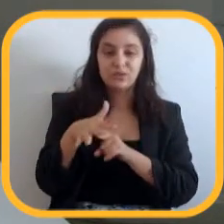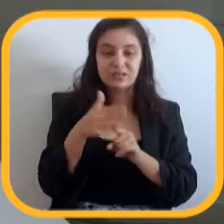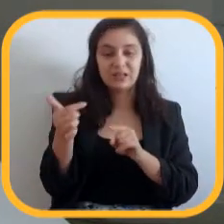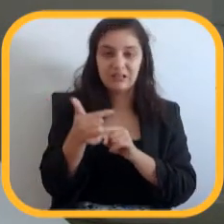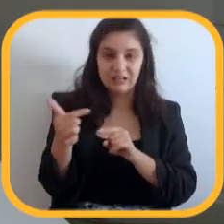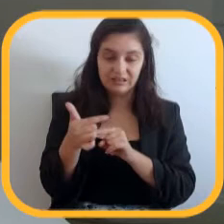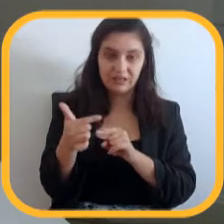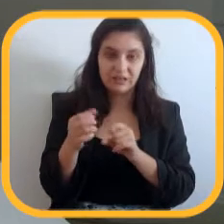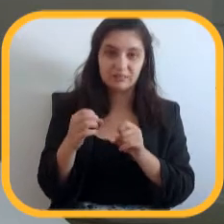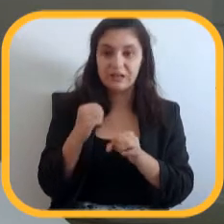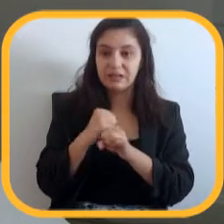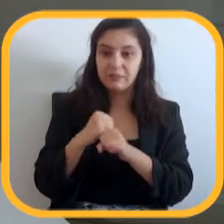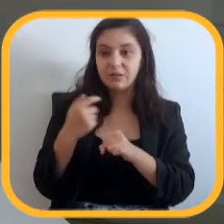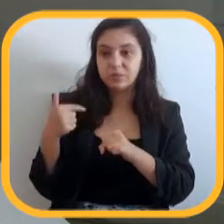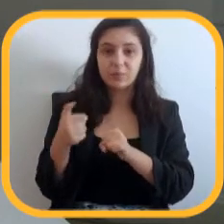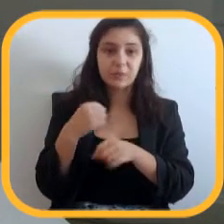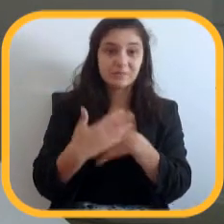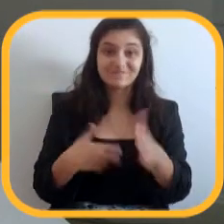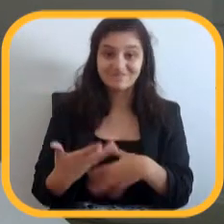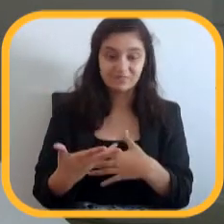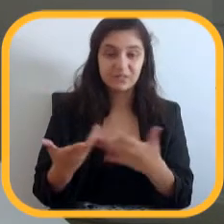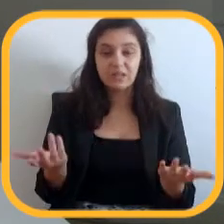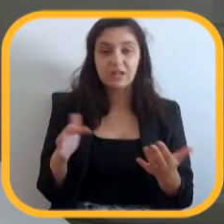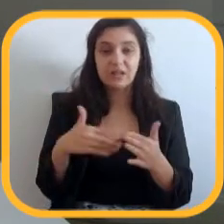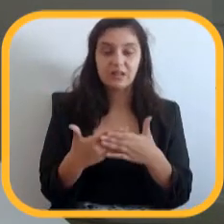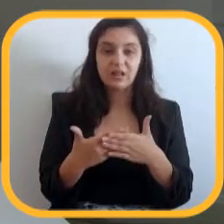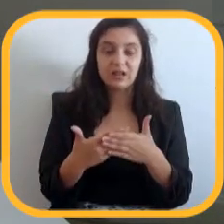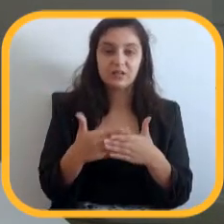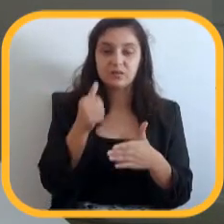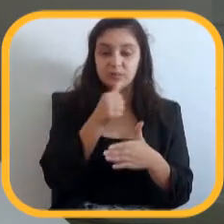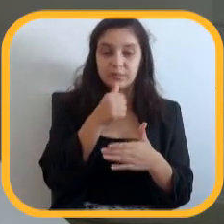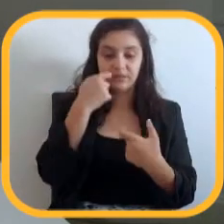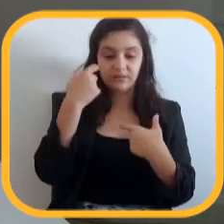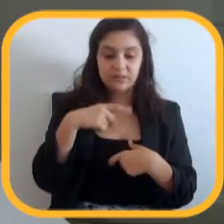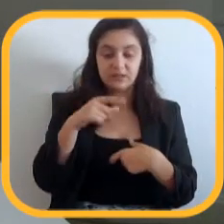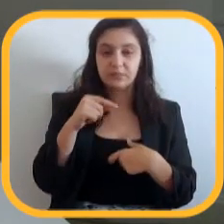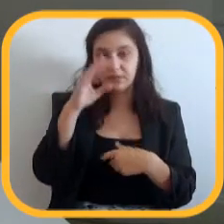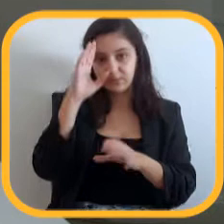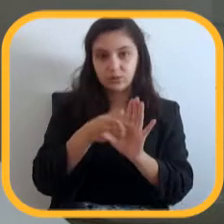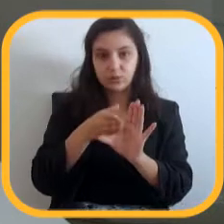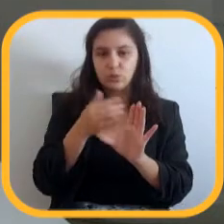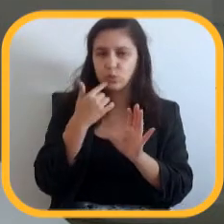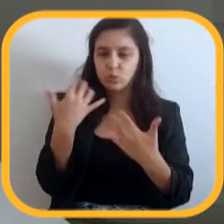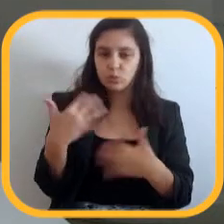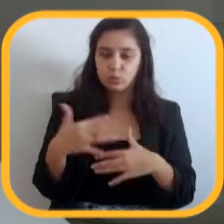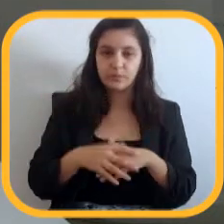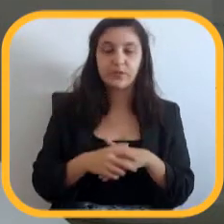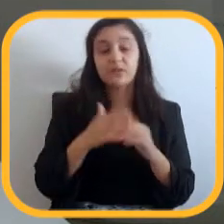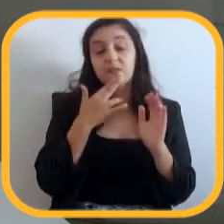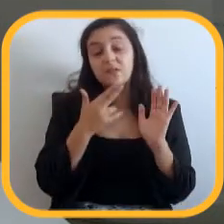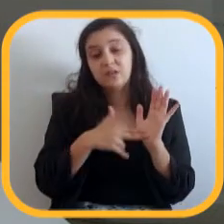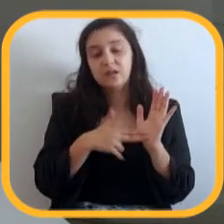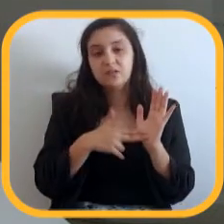forma negativa na execução de tarefas diárias e causa sofrimento físico e psicológico significativo.